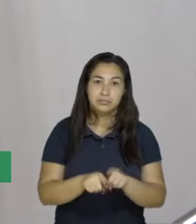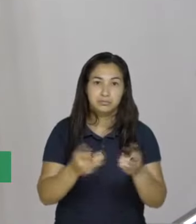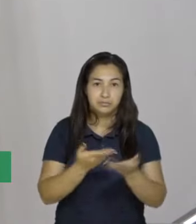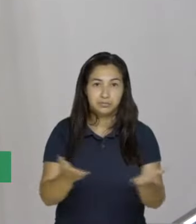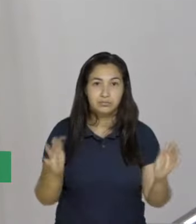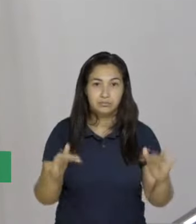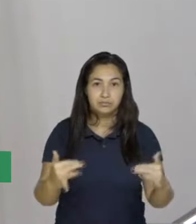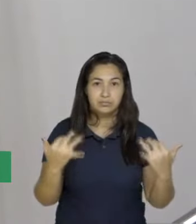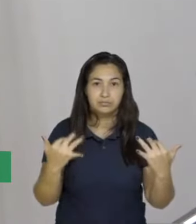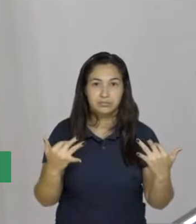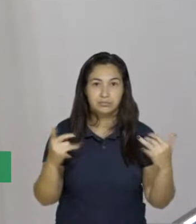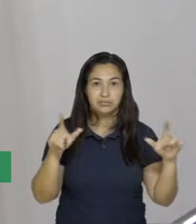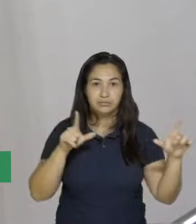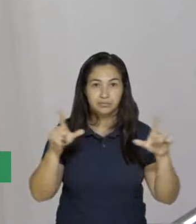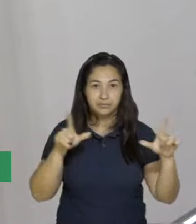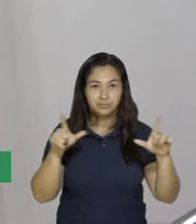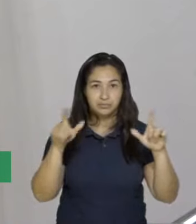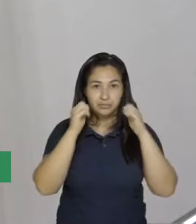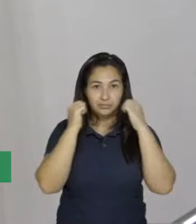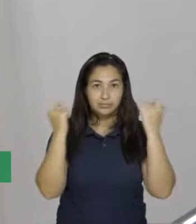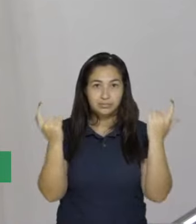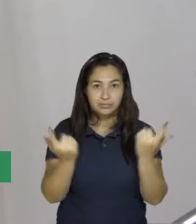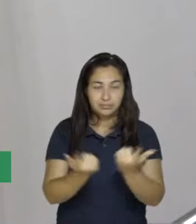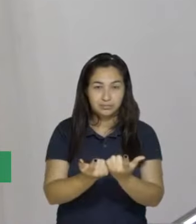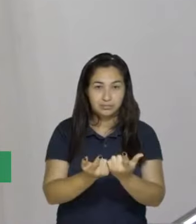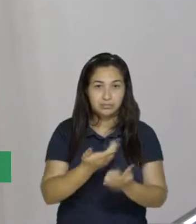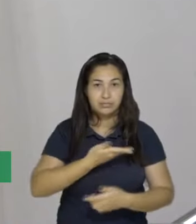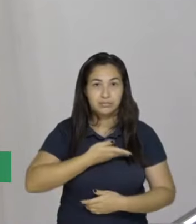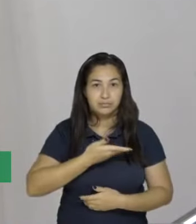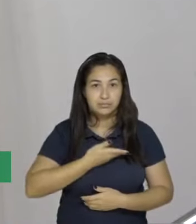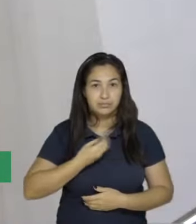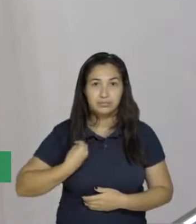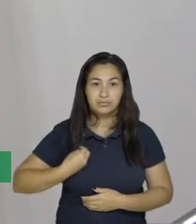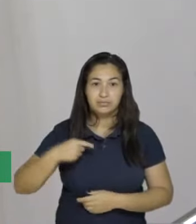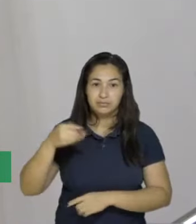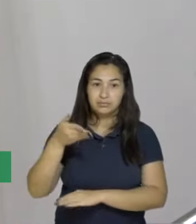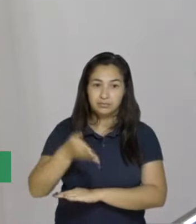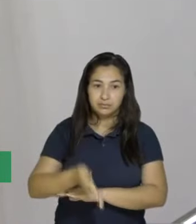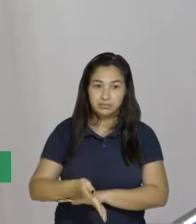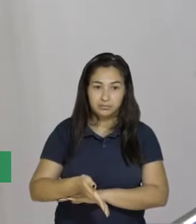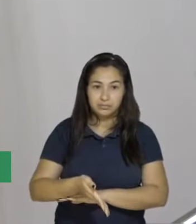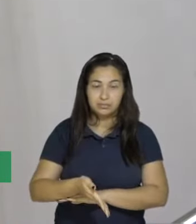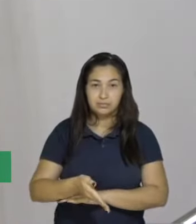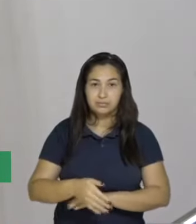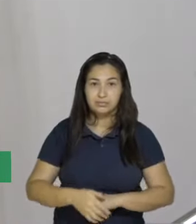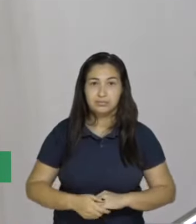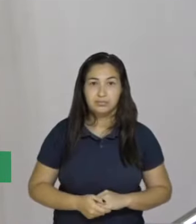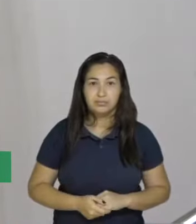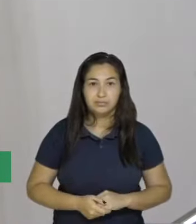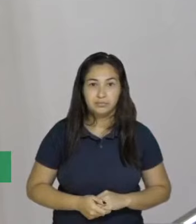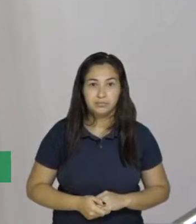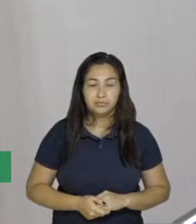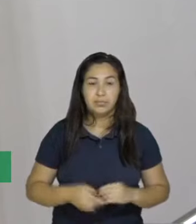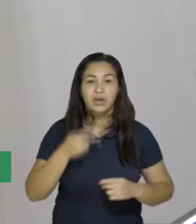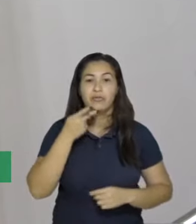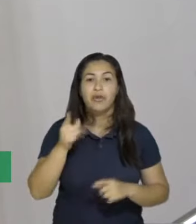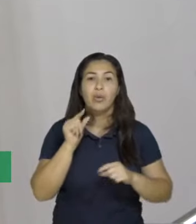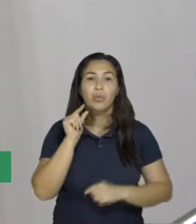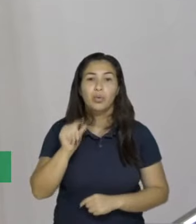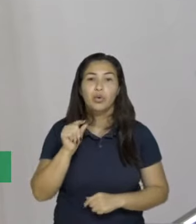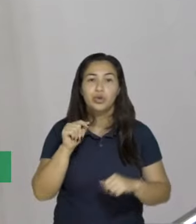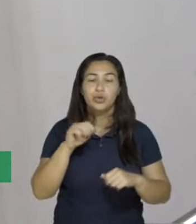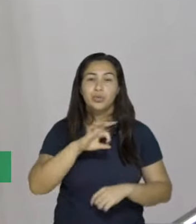Câmara, nossos amigos aqui presentes. Hoje eu quero falar um pouquinho sobre polícia militar